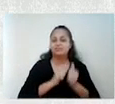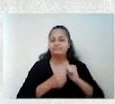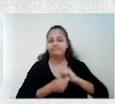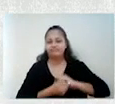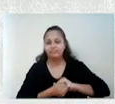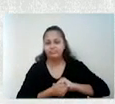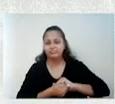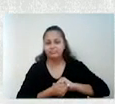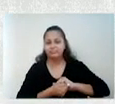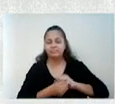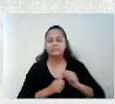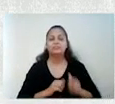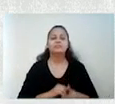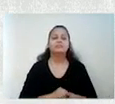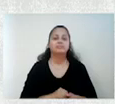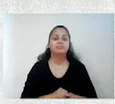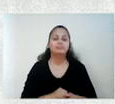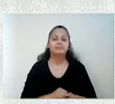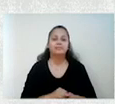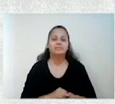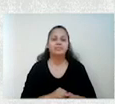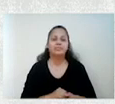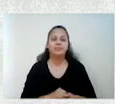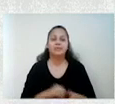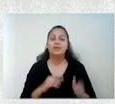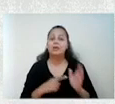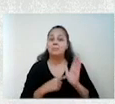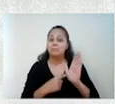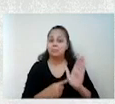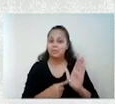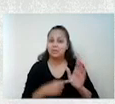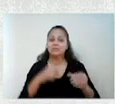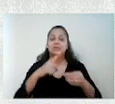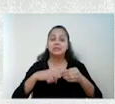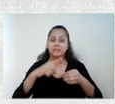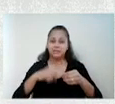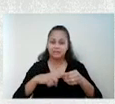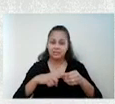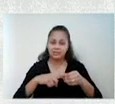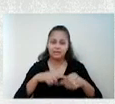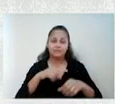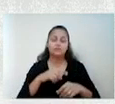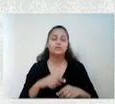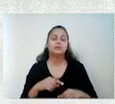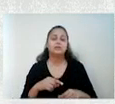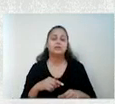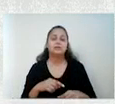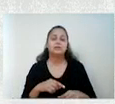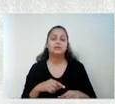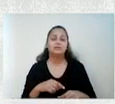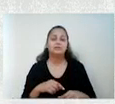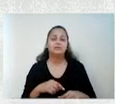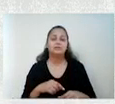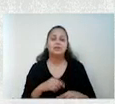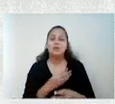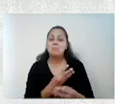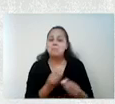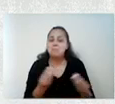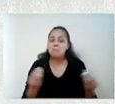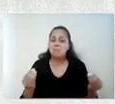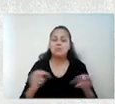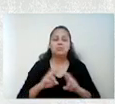antes voltava a ocorrer da mesma forma. Ele destaca que as cidades desse período são muito, mas muito